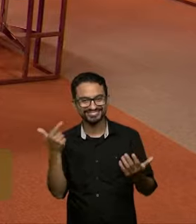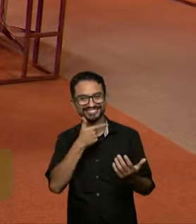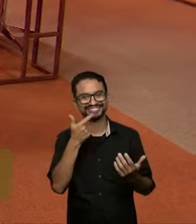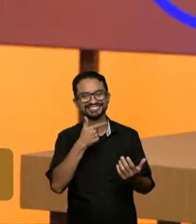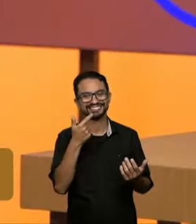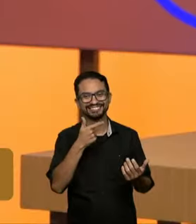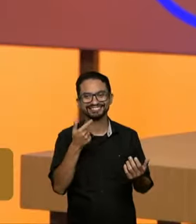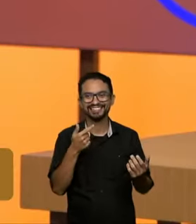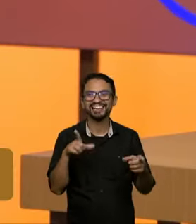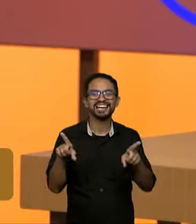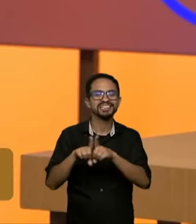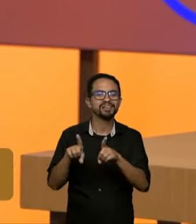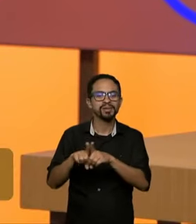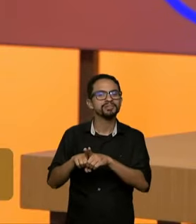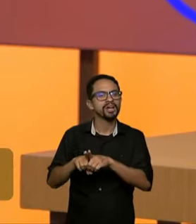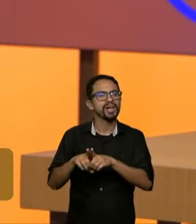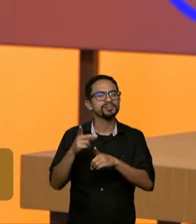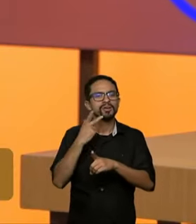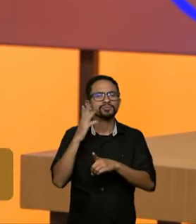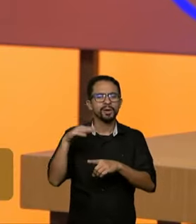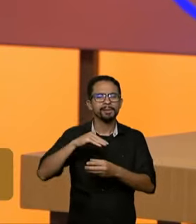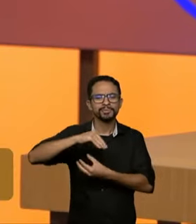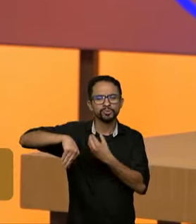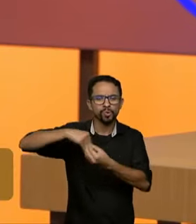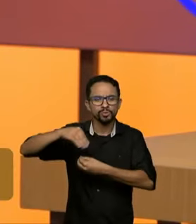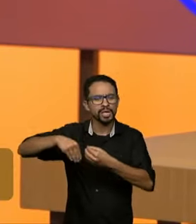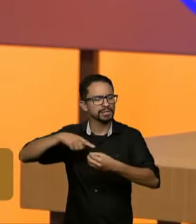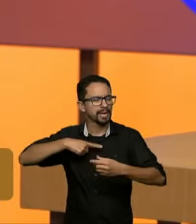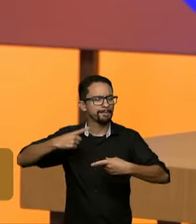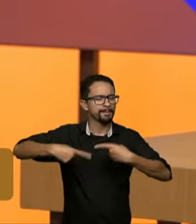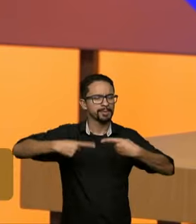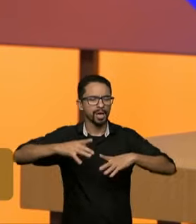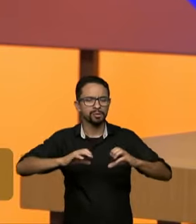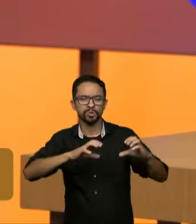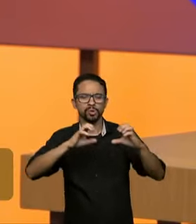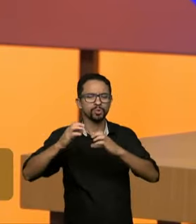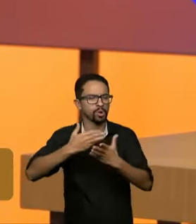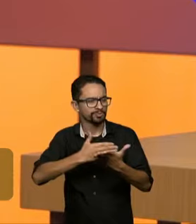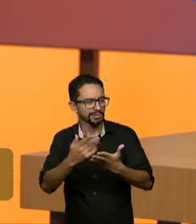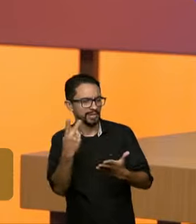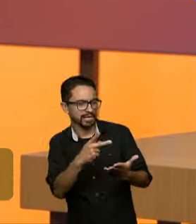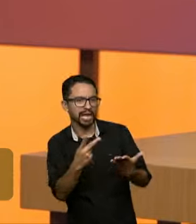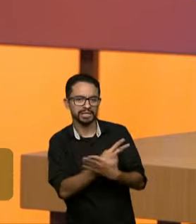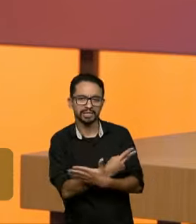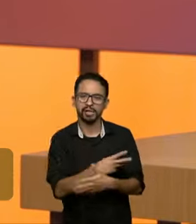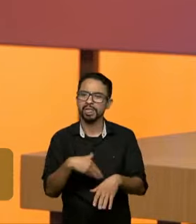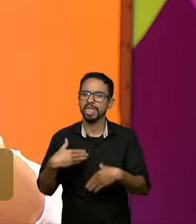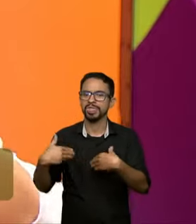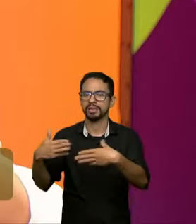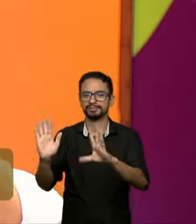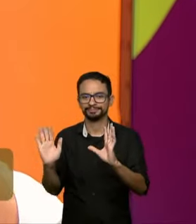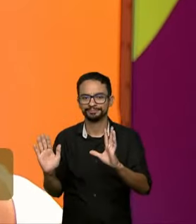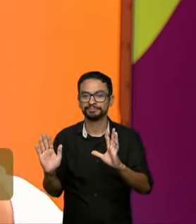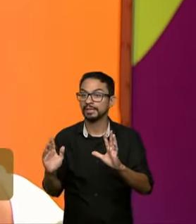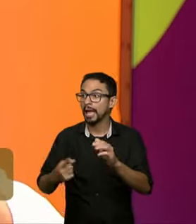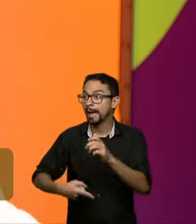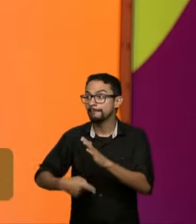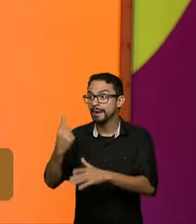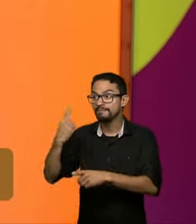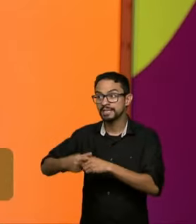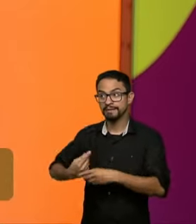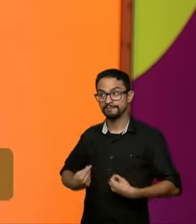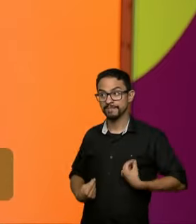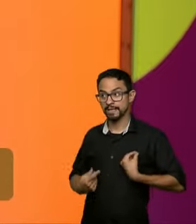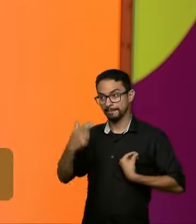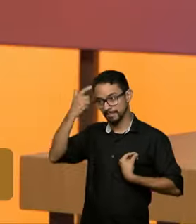Agora, aí dorme meio mal, faz essa mistura, briga numa relação, começa com outra, porque ela é rápida também. Você viu que ela brigou não, e voltou primeira logo? Primeira vez na minha vida isso.